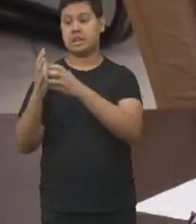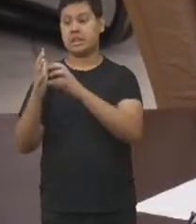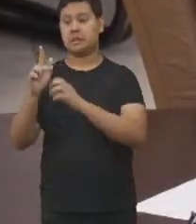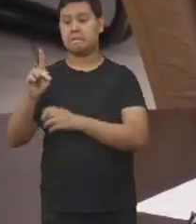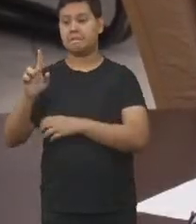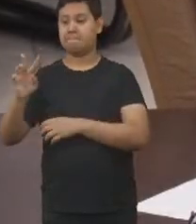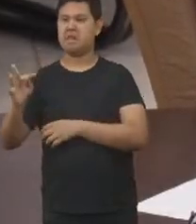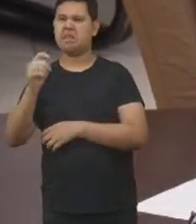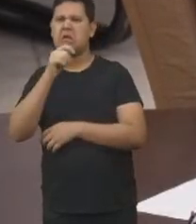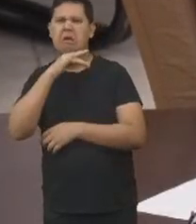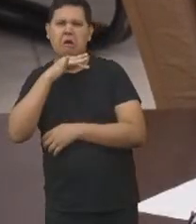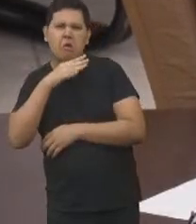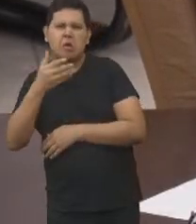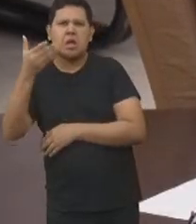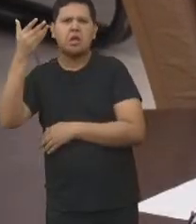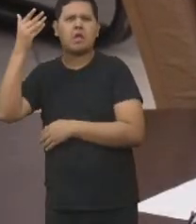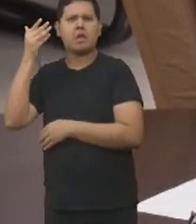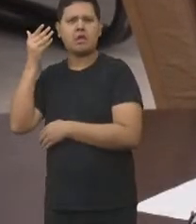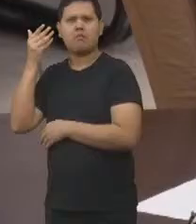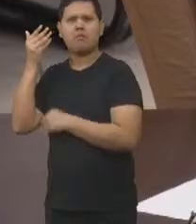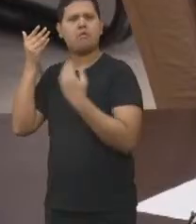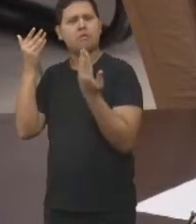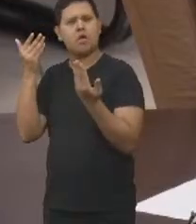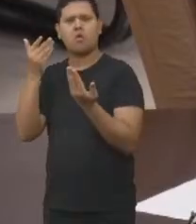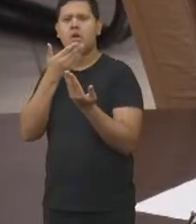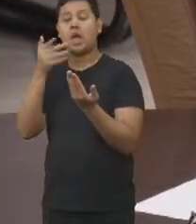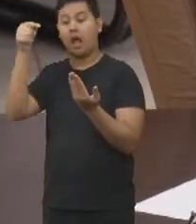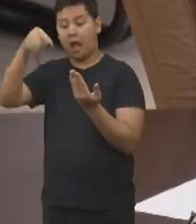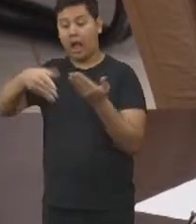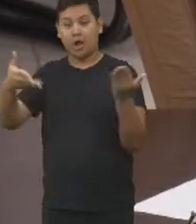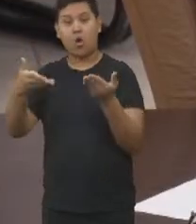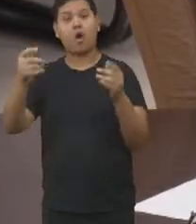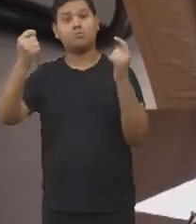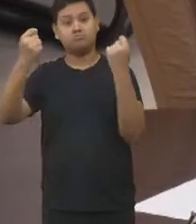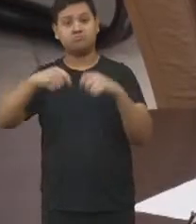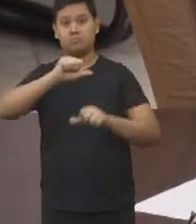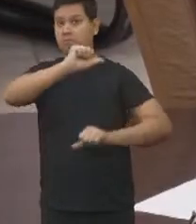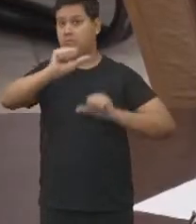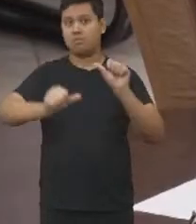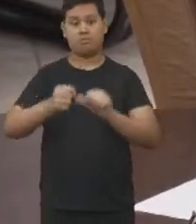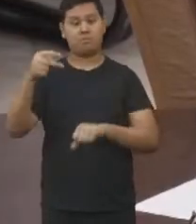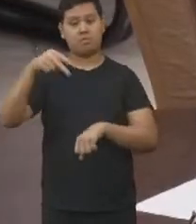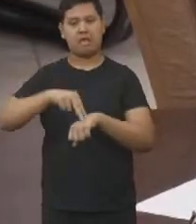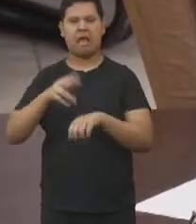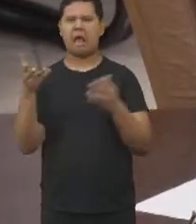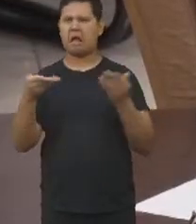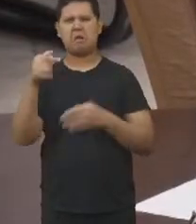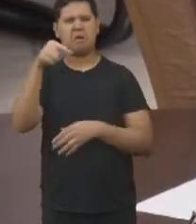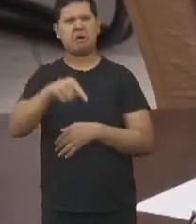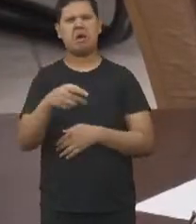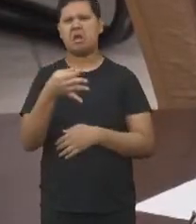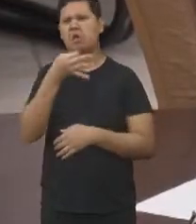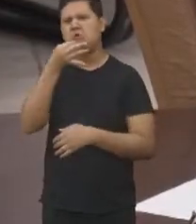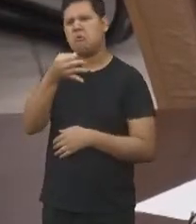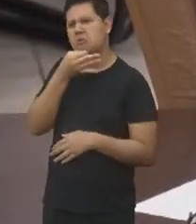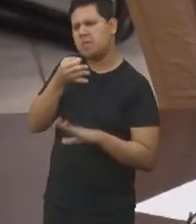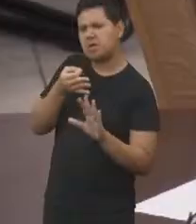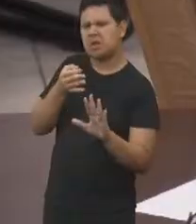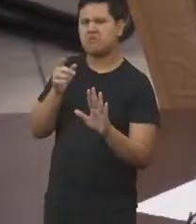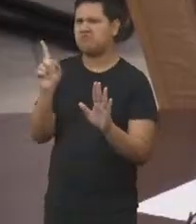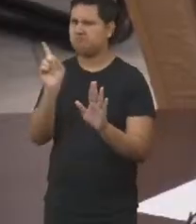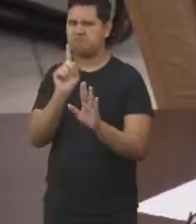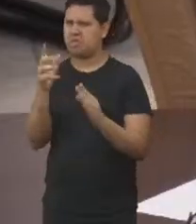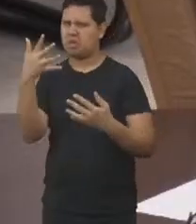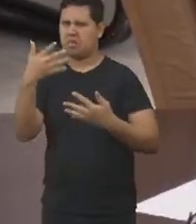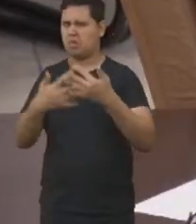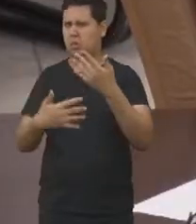entregado uma cidade mais saneada, não é? Então, eu acho que esse argumento aí, ele não tem muita lógica,